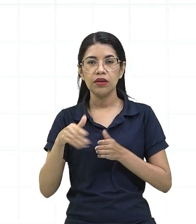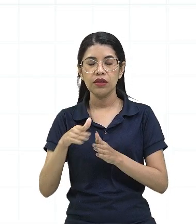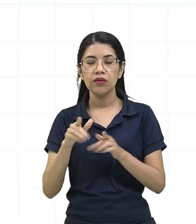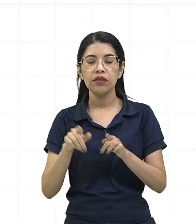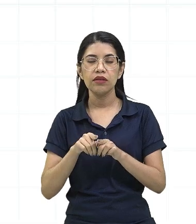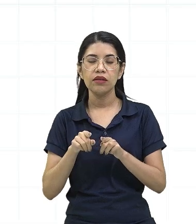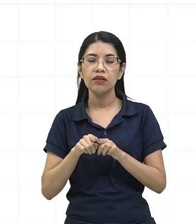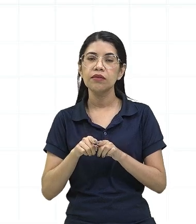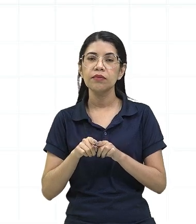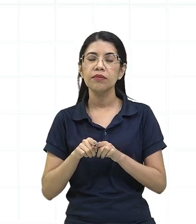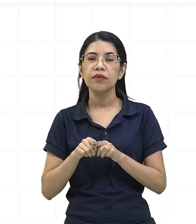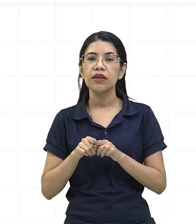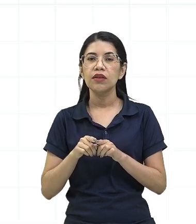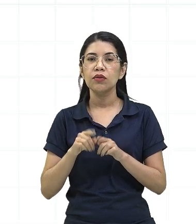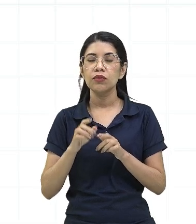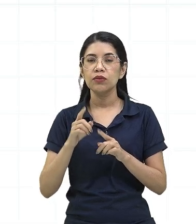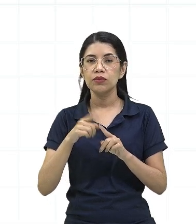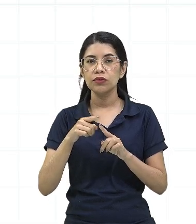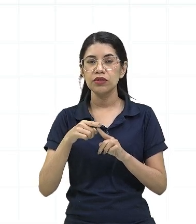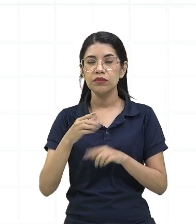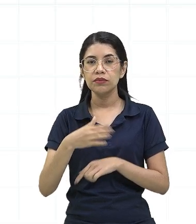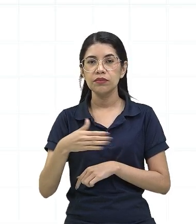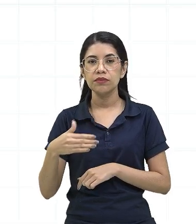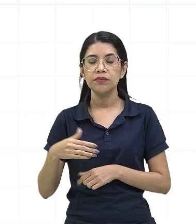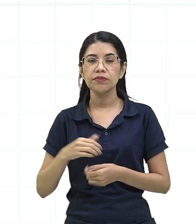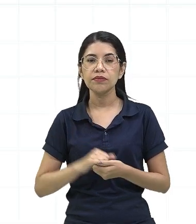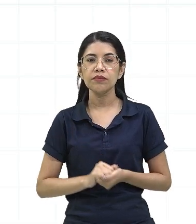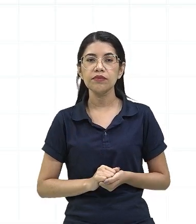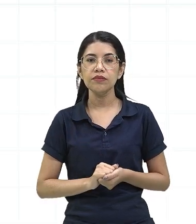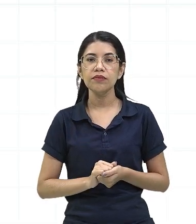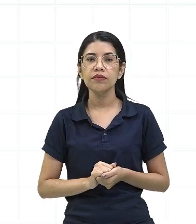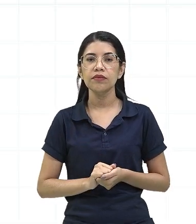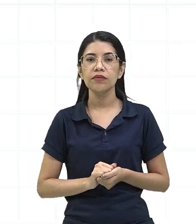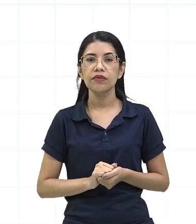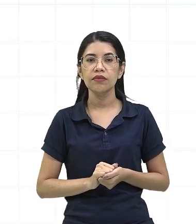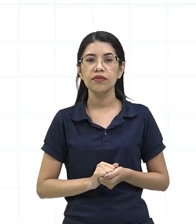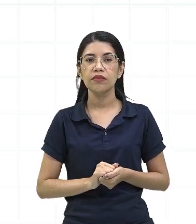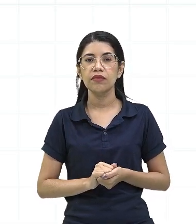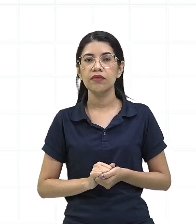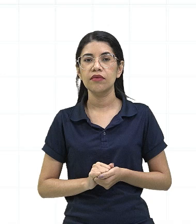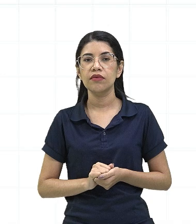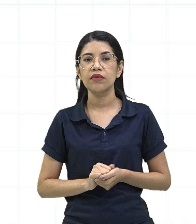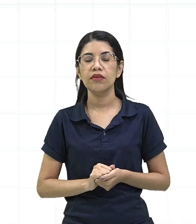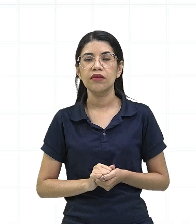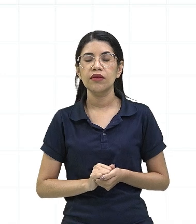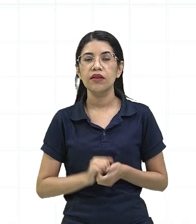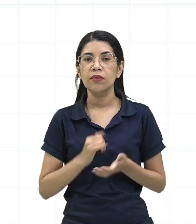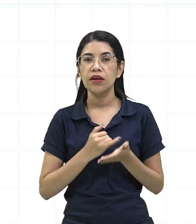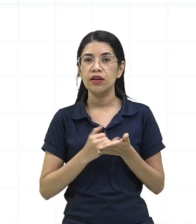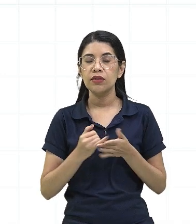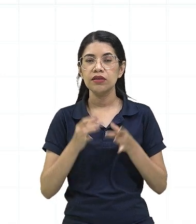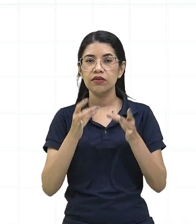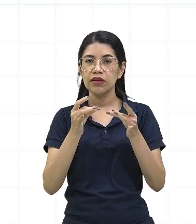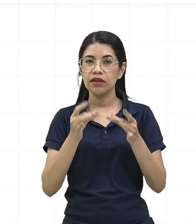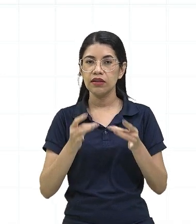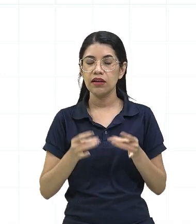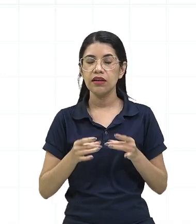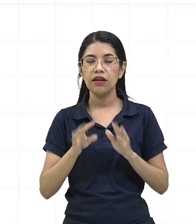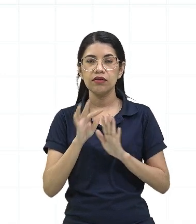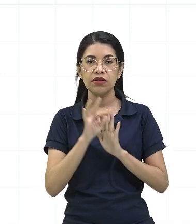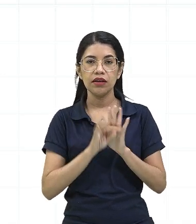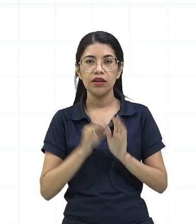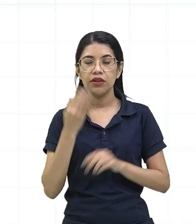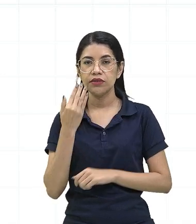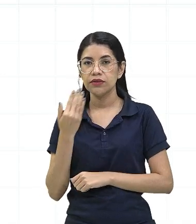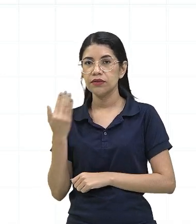A introdução à pesca, uma das principais atividades econômicas, culturais da comunidade, São José, no interior do rio Amazonas, né? No